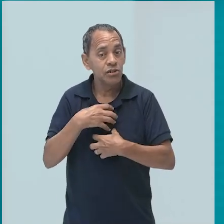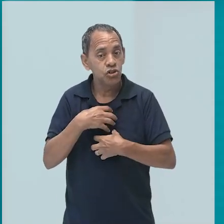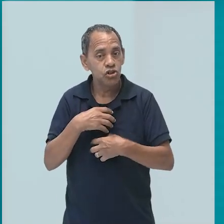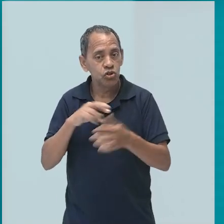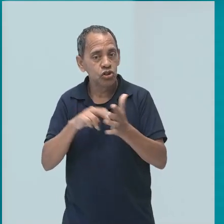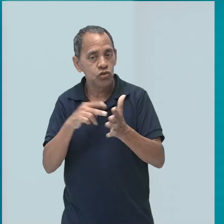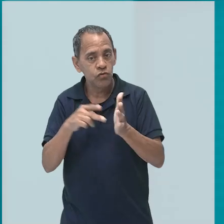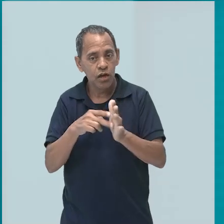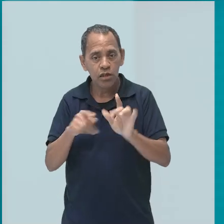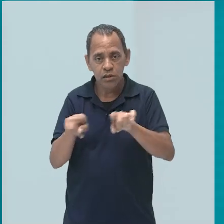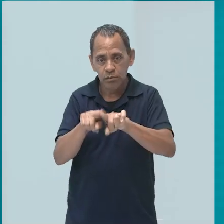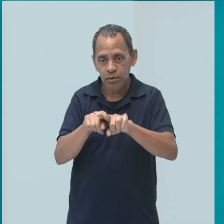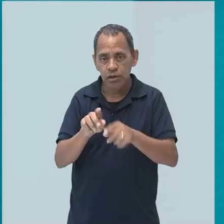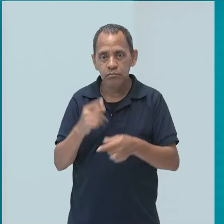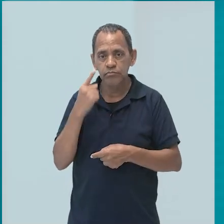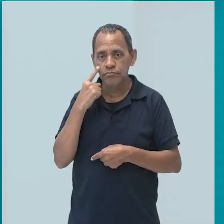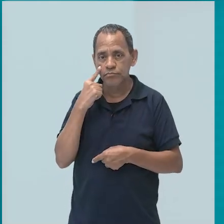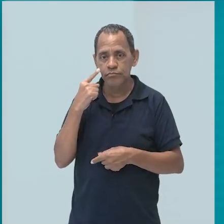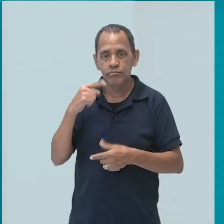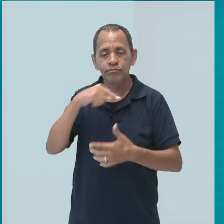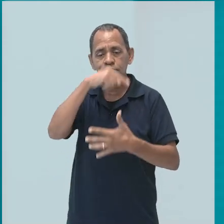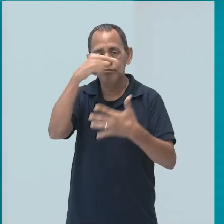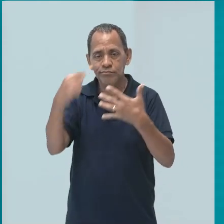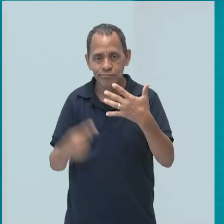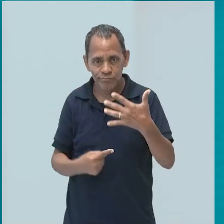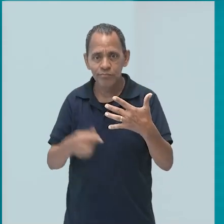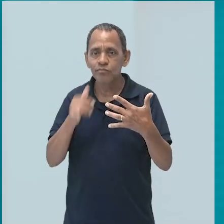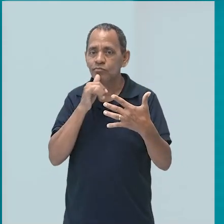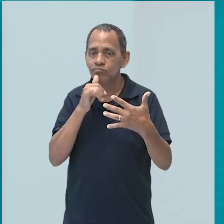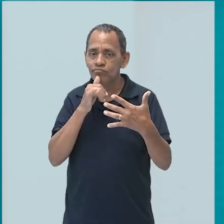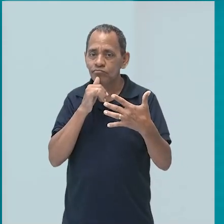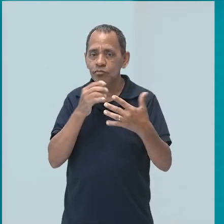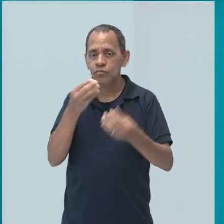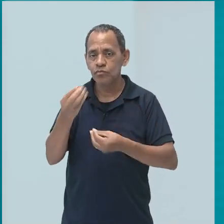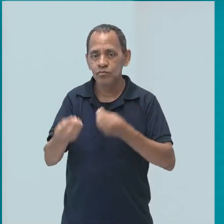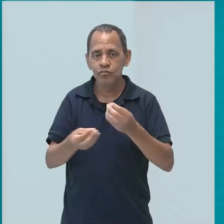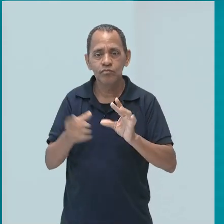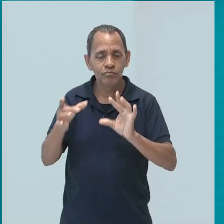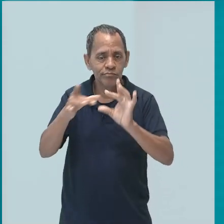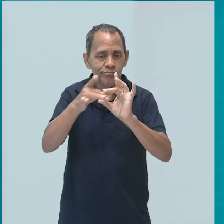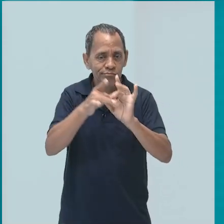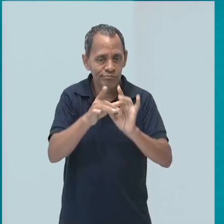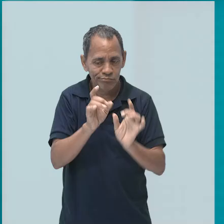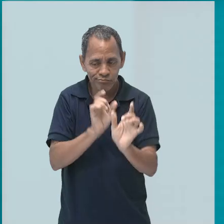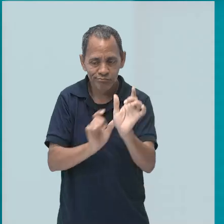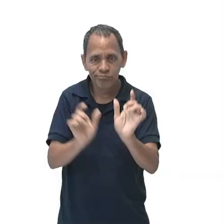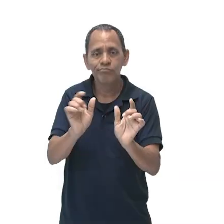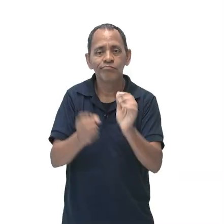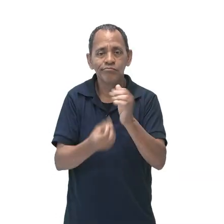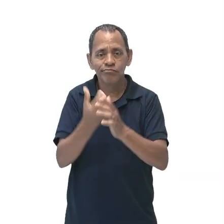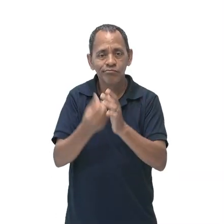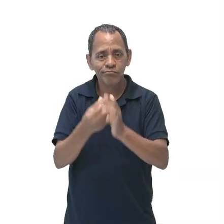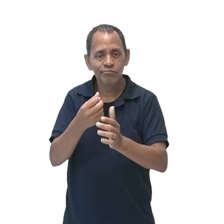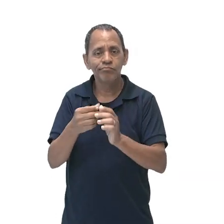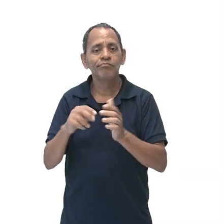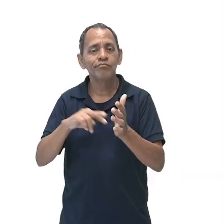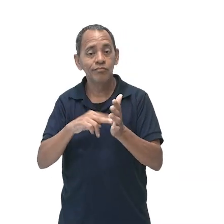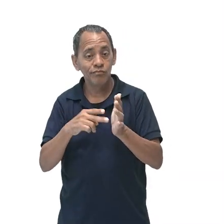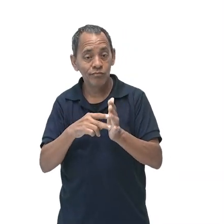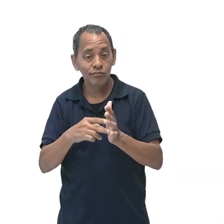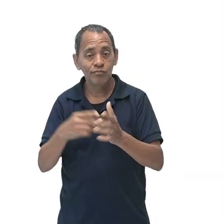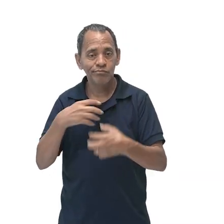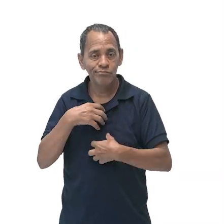vamos observar exemplos de preposição, fazendo a conexão de palavras e estabelecendo sentidos? Colocando aí para